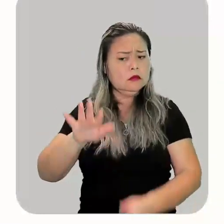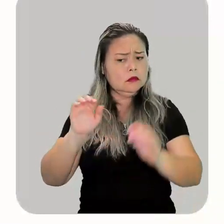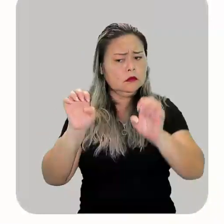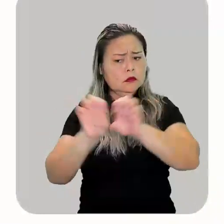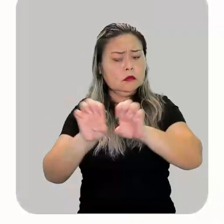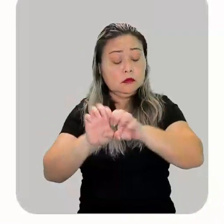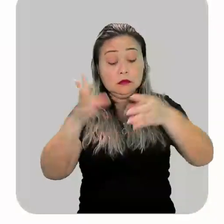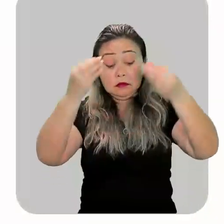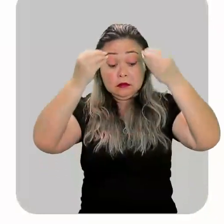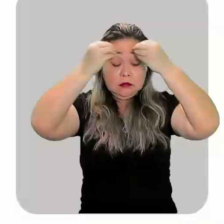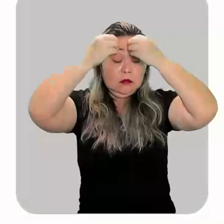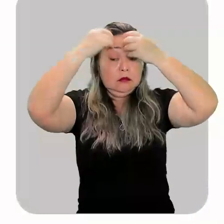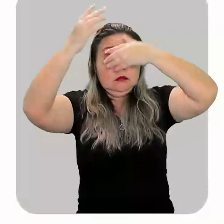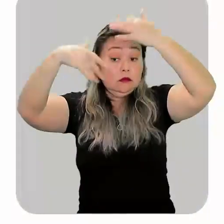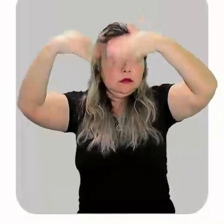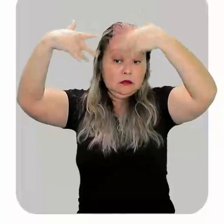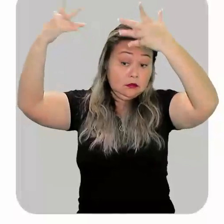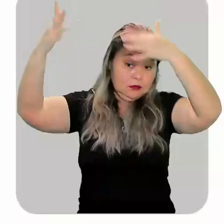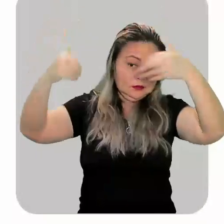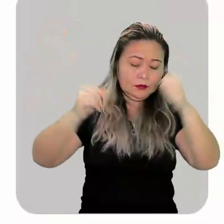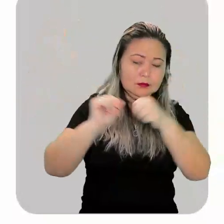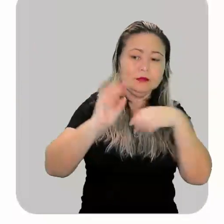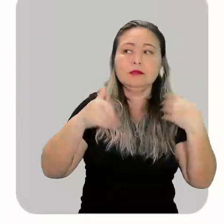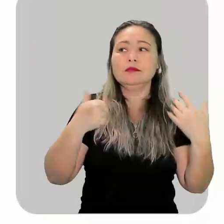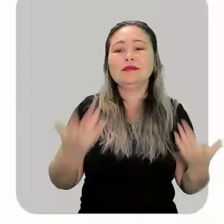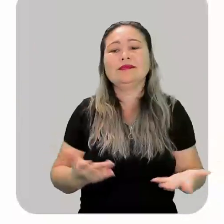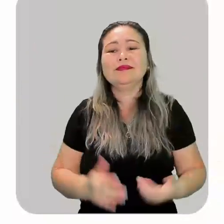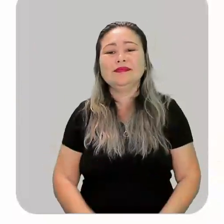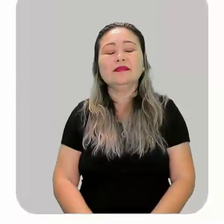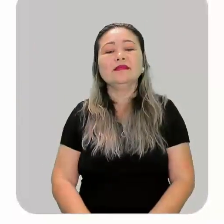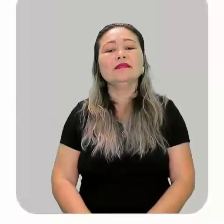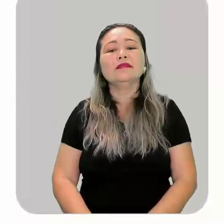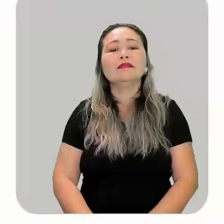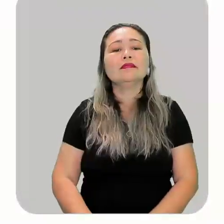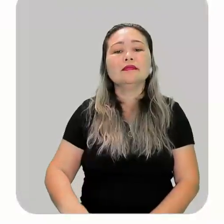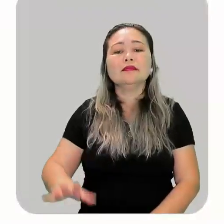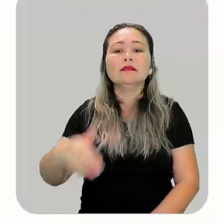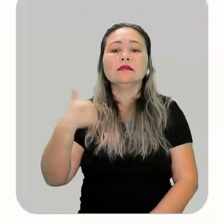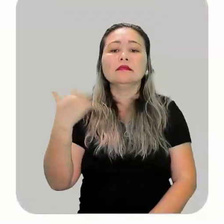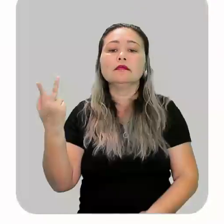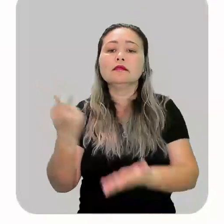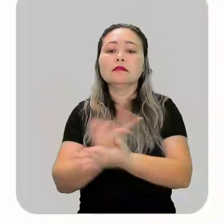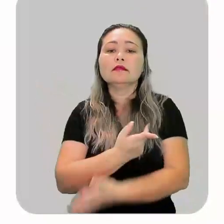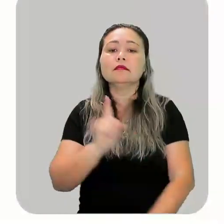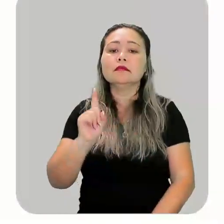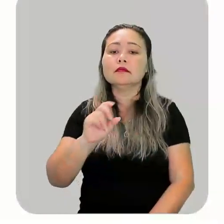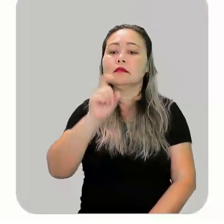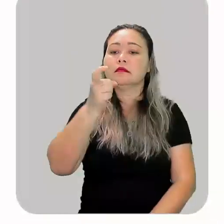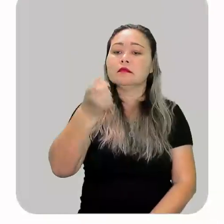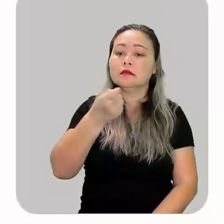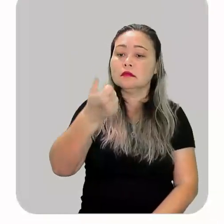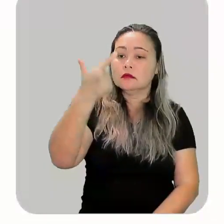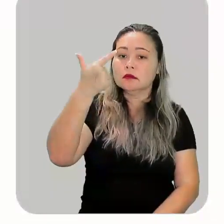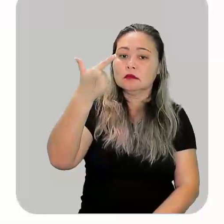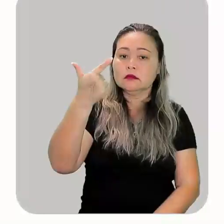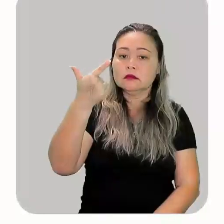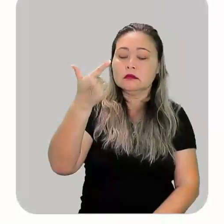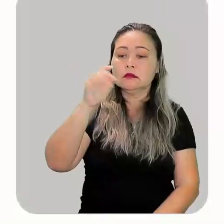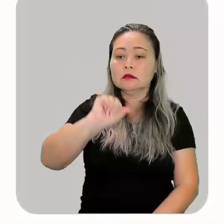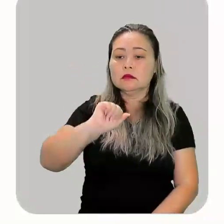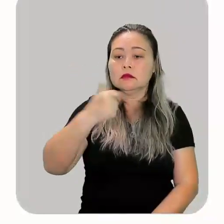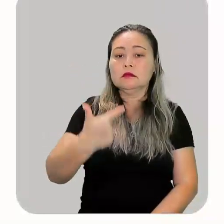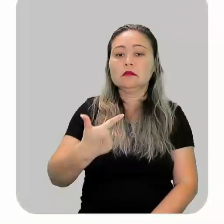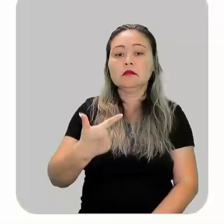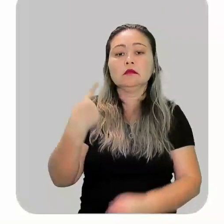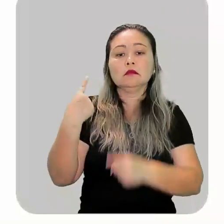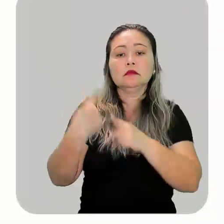até nem bola. Eu tô pensando no próximo assunto deles já. E aí, o que vai acontecer, né? Como o x² está sobre o